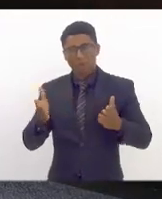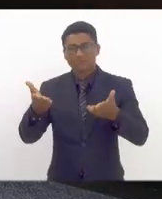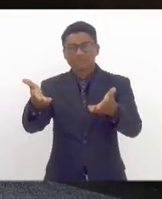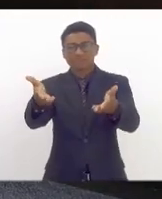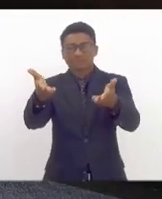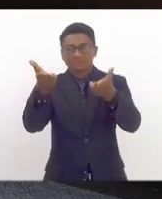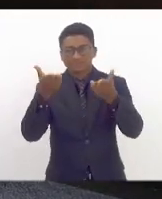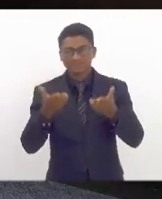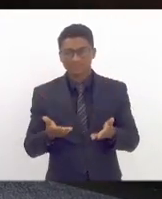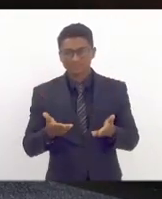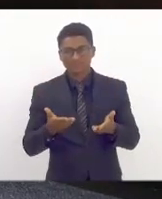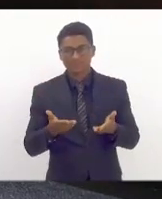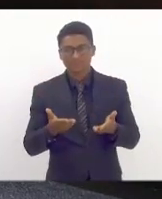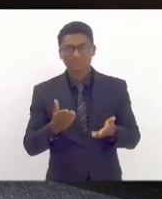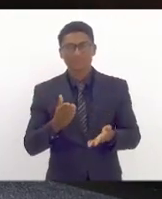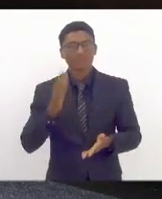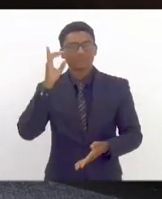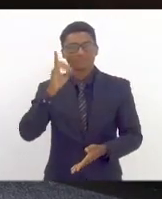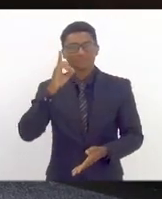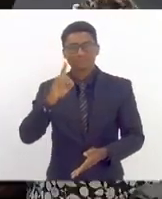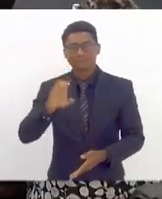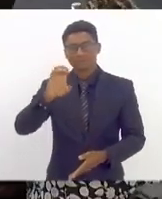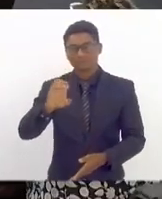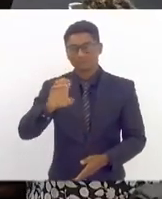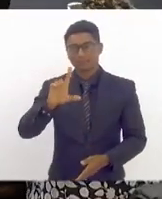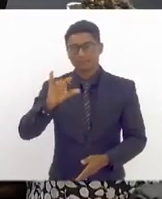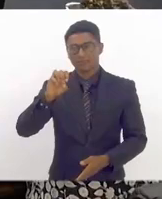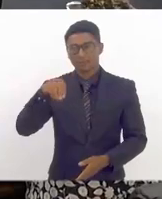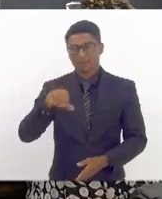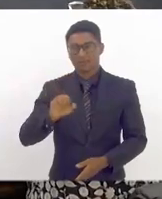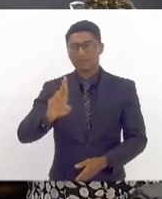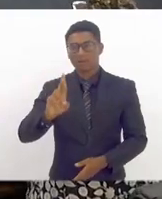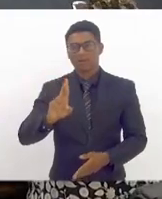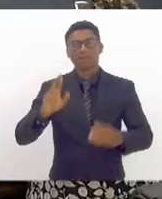para fazer a sua fala ele é o Marco ele